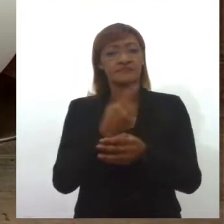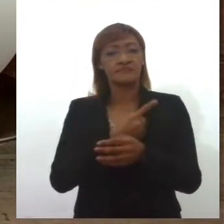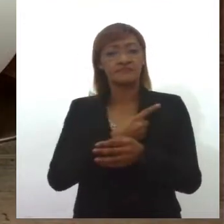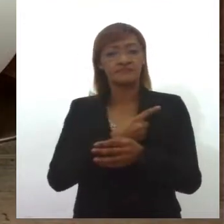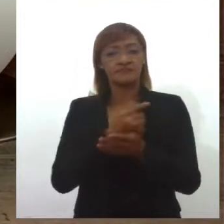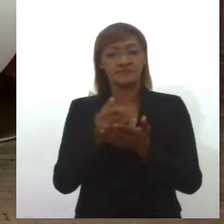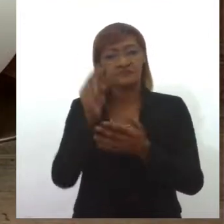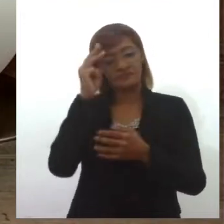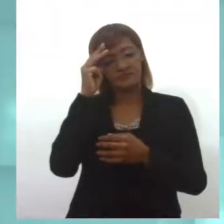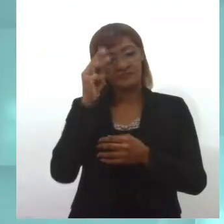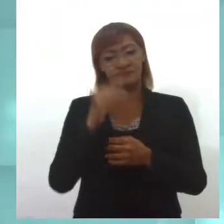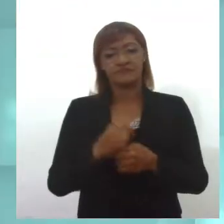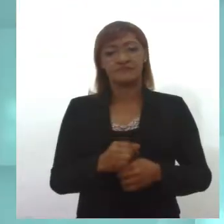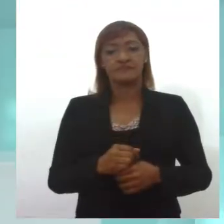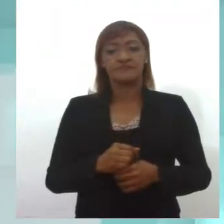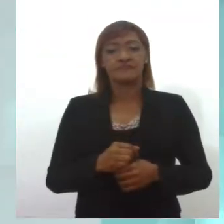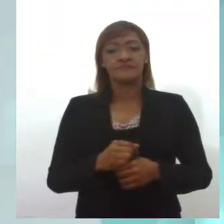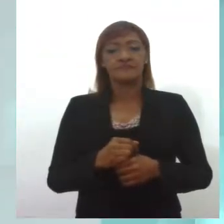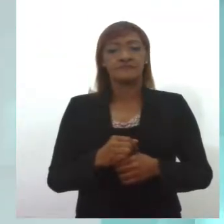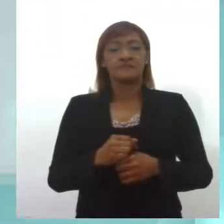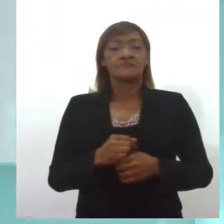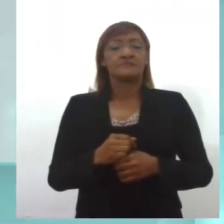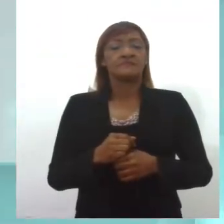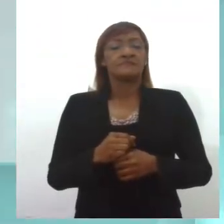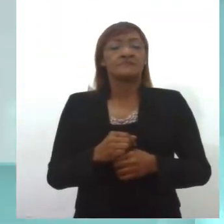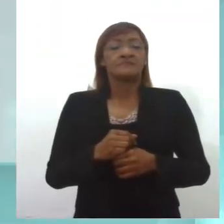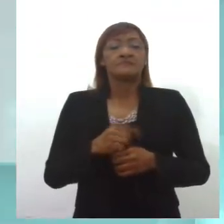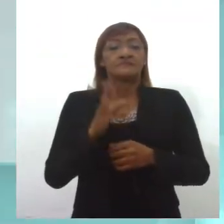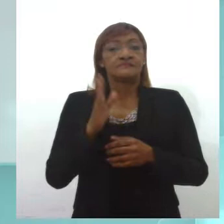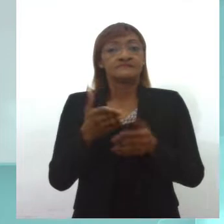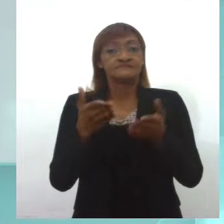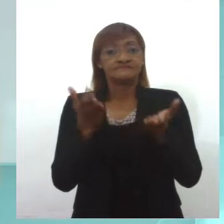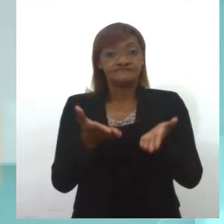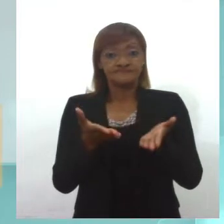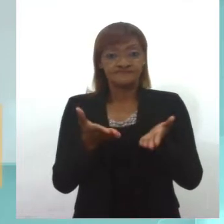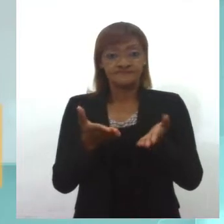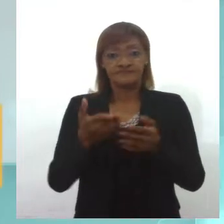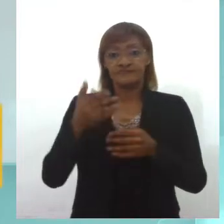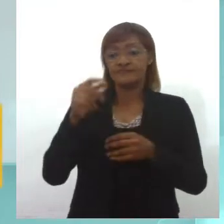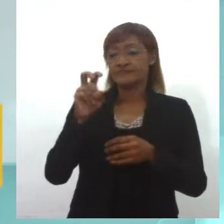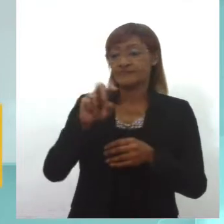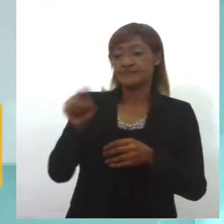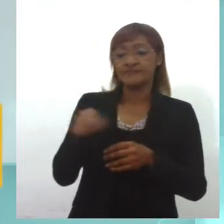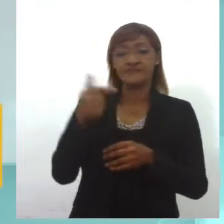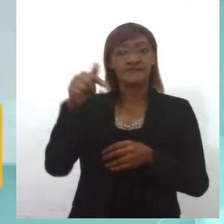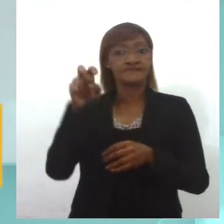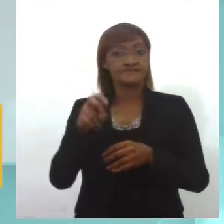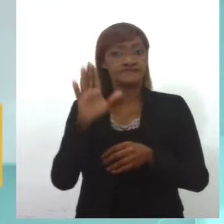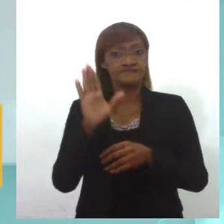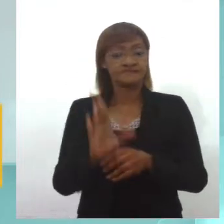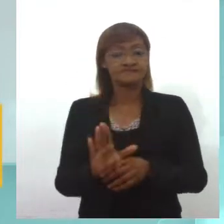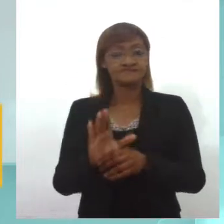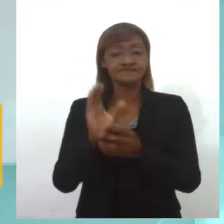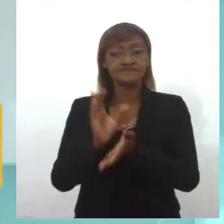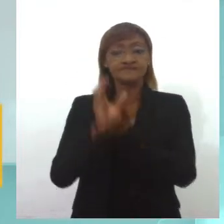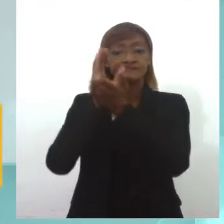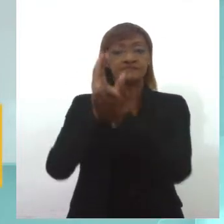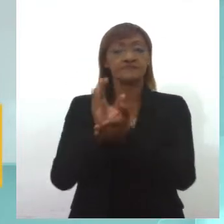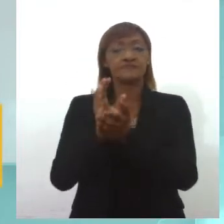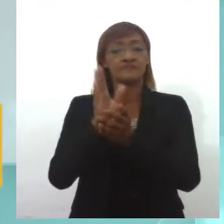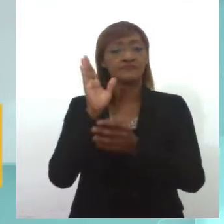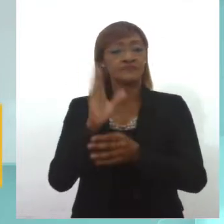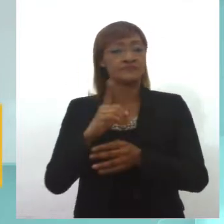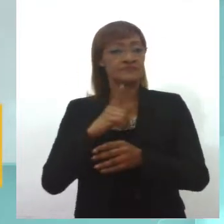terça-feira. Vamos acompanhar. O resultado ficou acima da meta estabelecida pelo Conselho Monetário Nacional, de